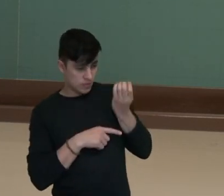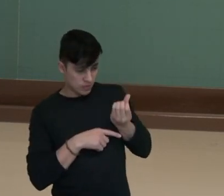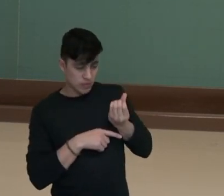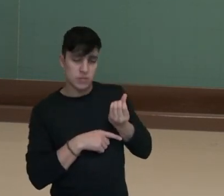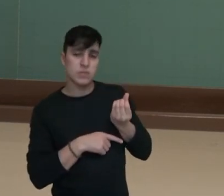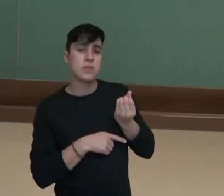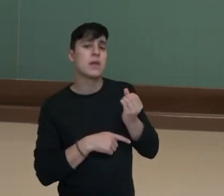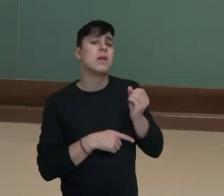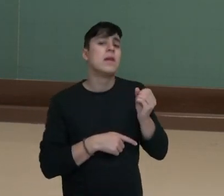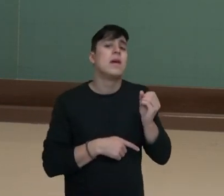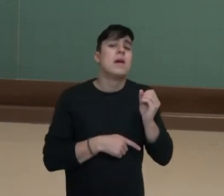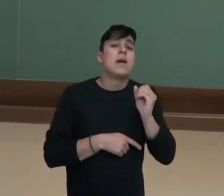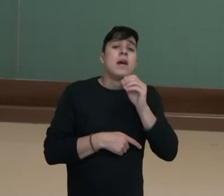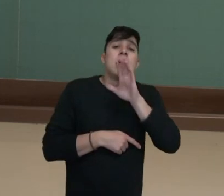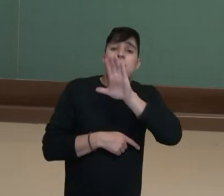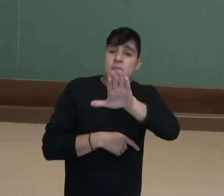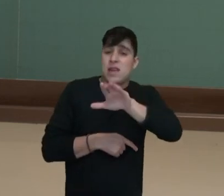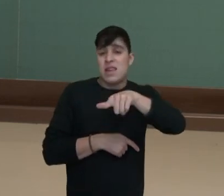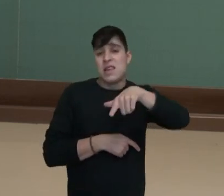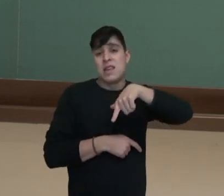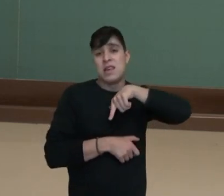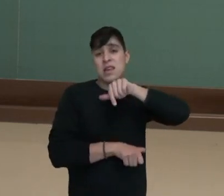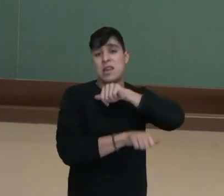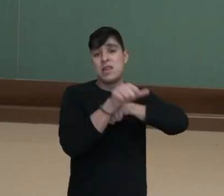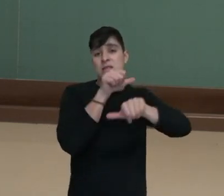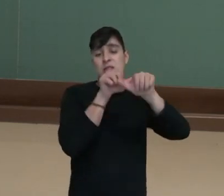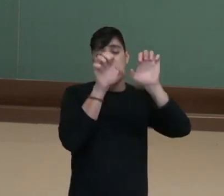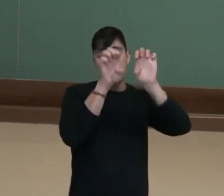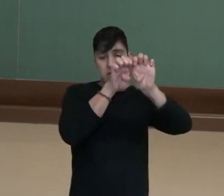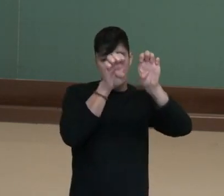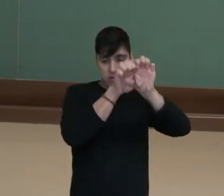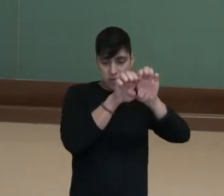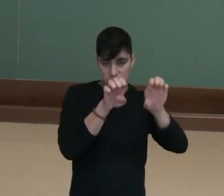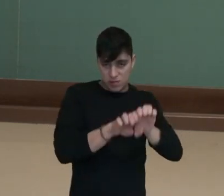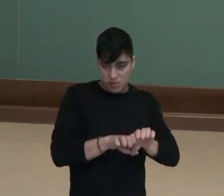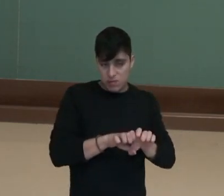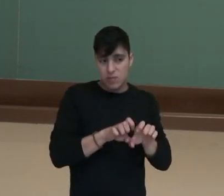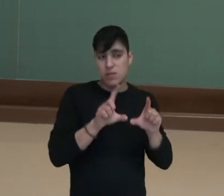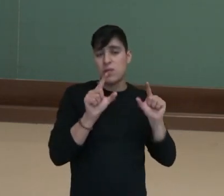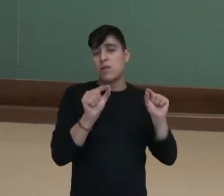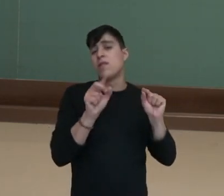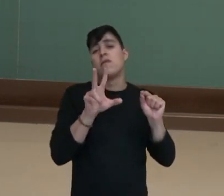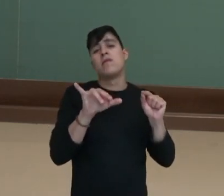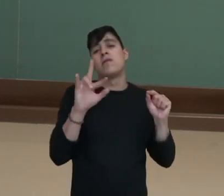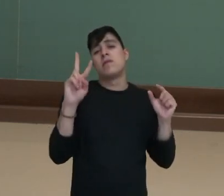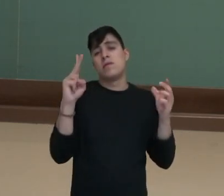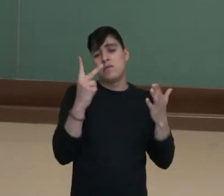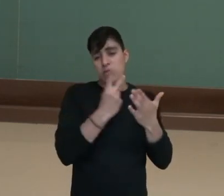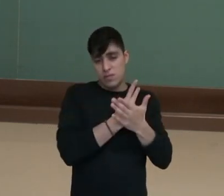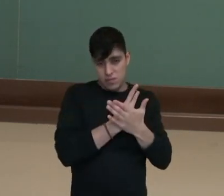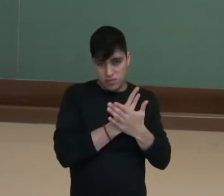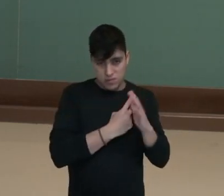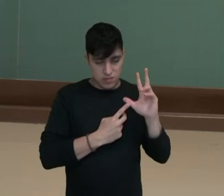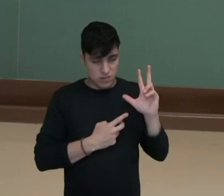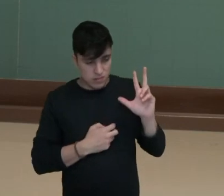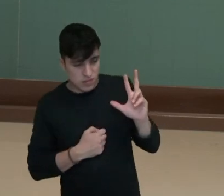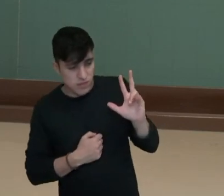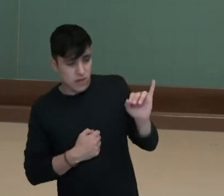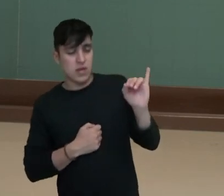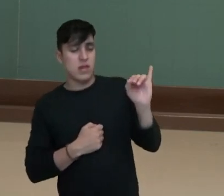46. Porém, há diferenças na estrutura. E o que elas vão acontecer? Elas vão